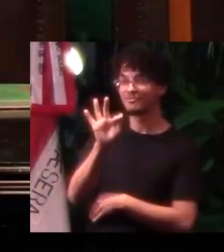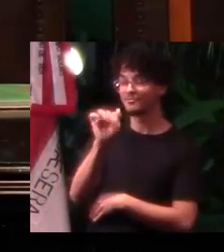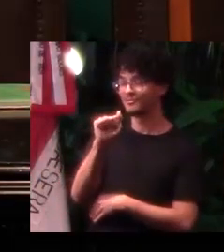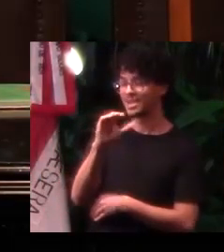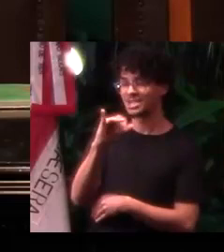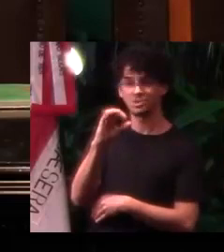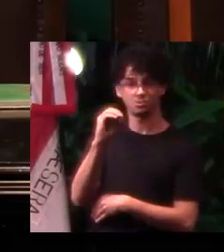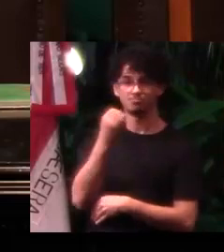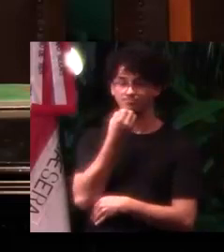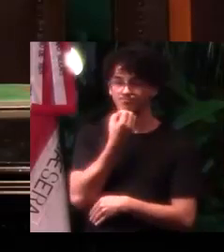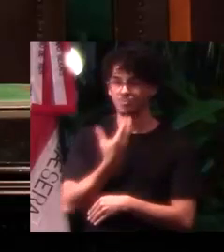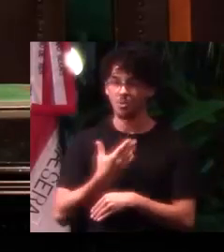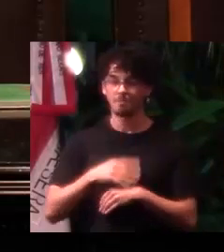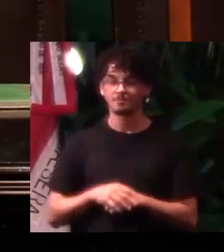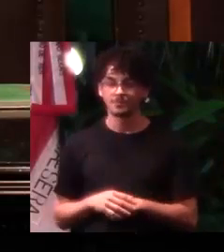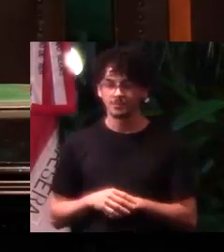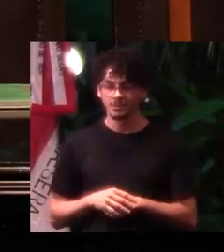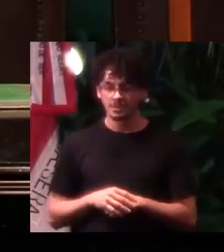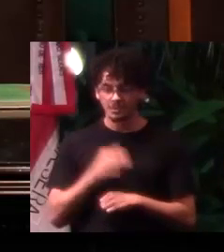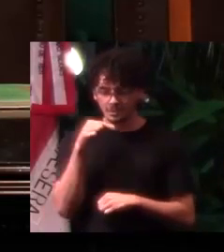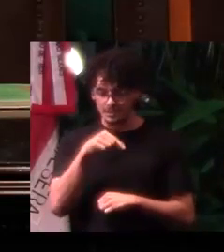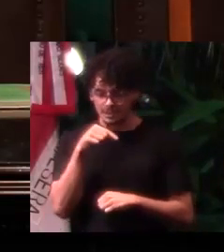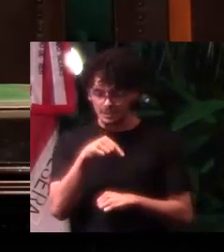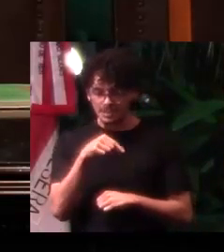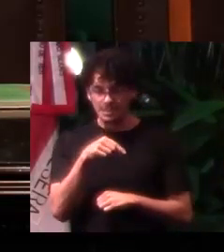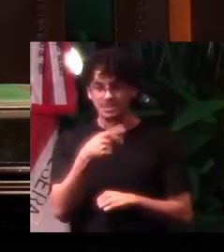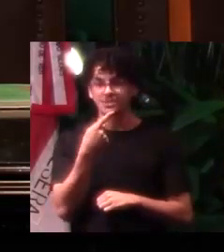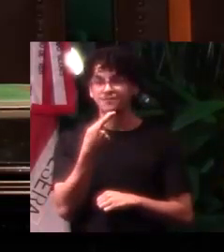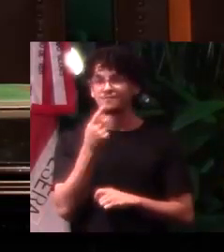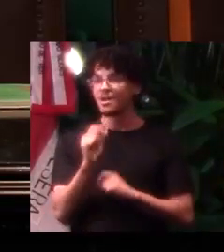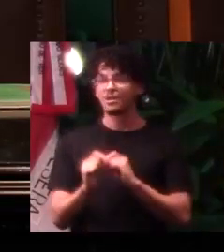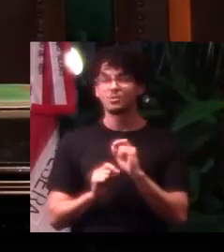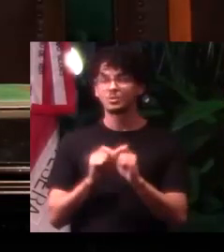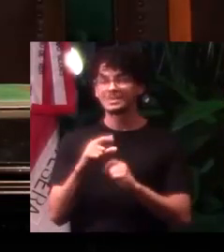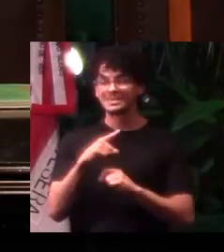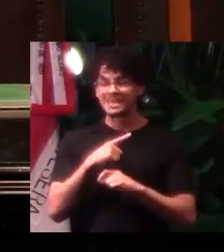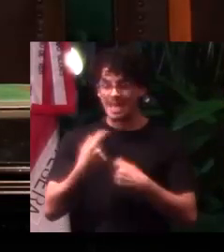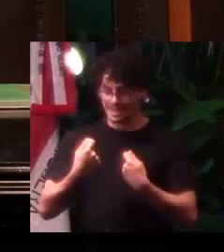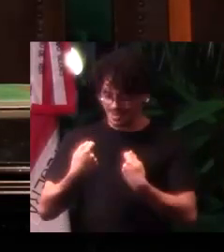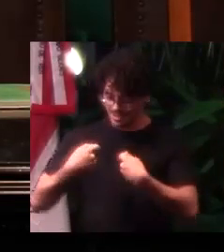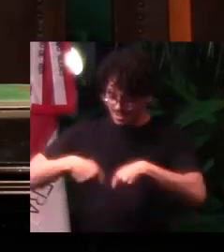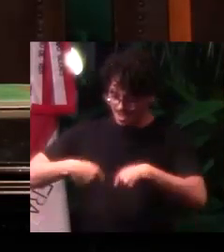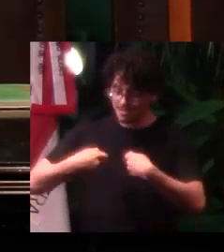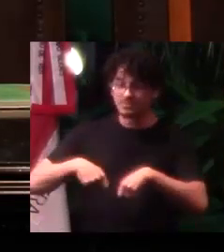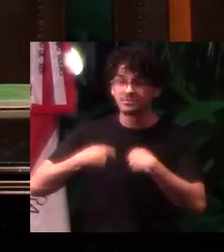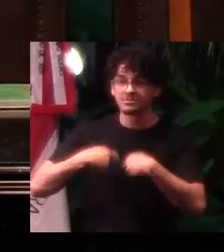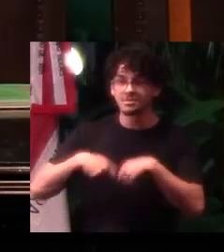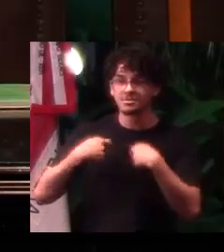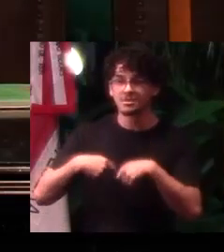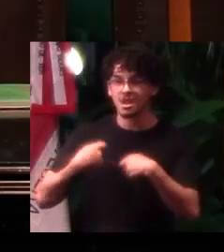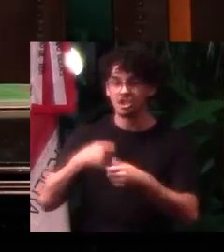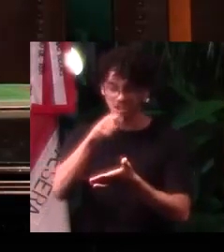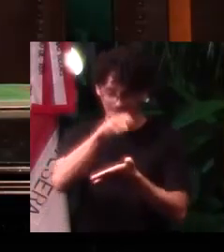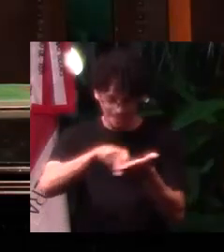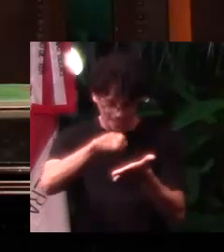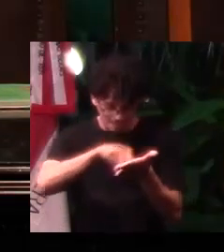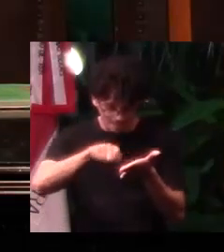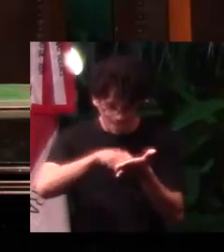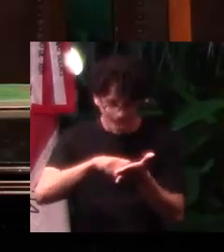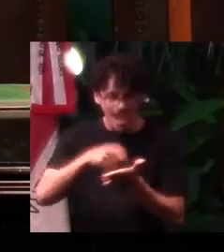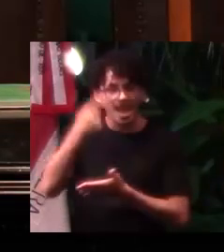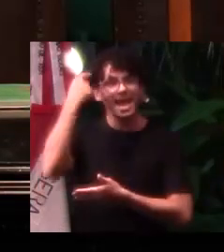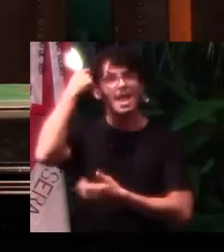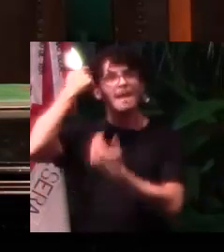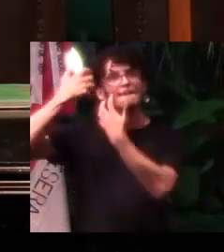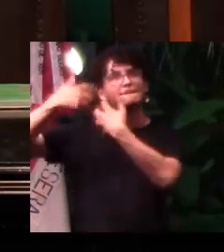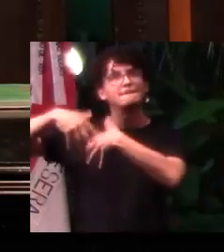Ele vai falar da necessidade de se escrever e pensar em brasileiro, e